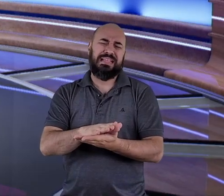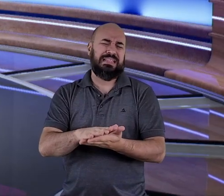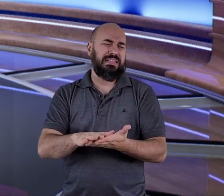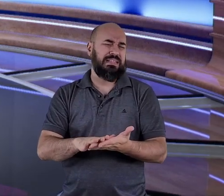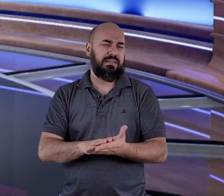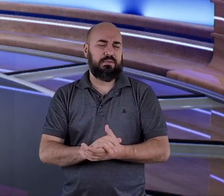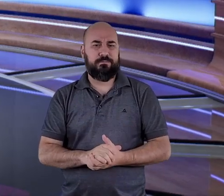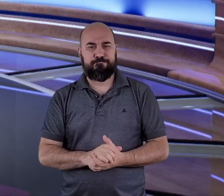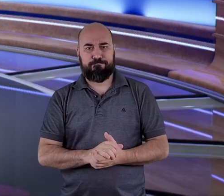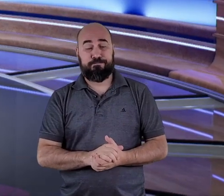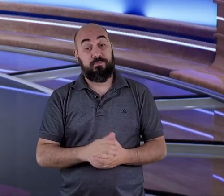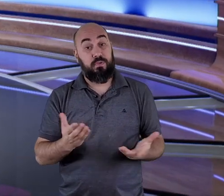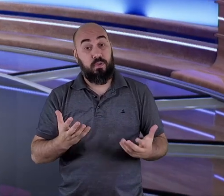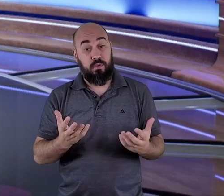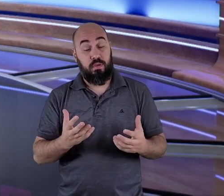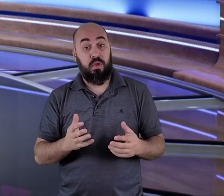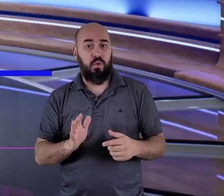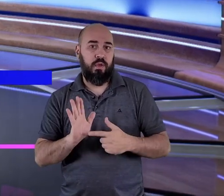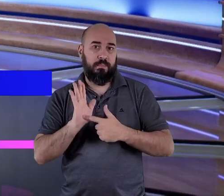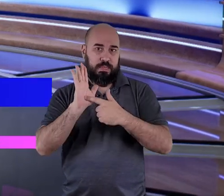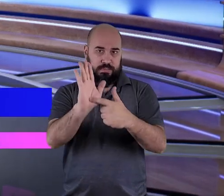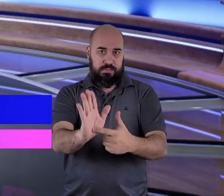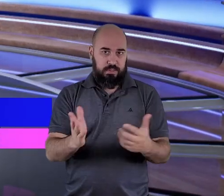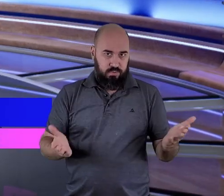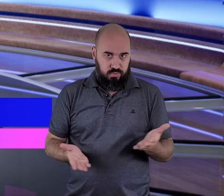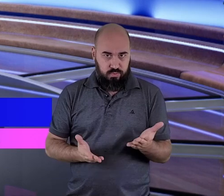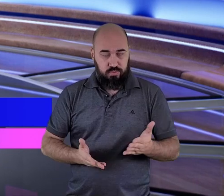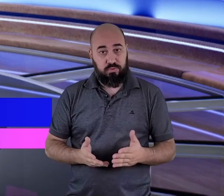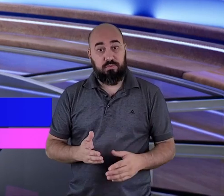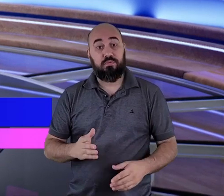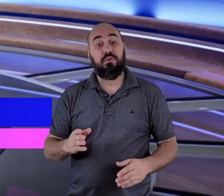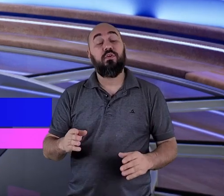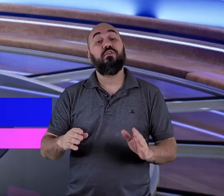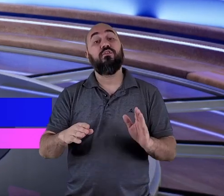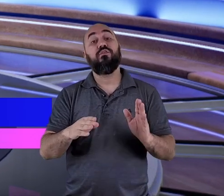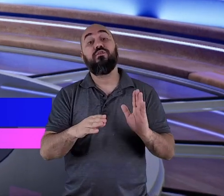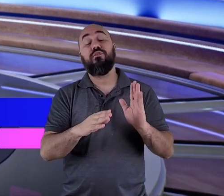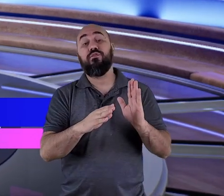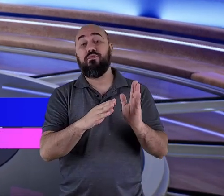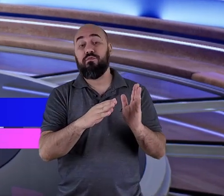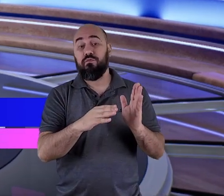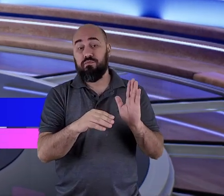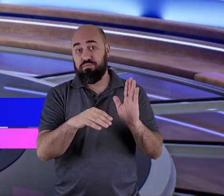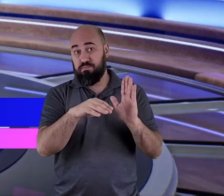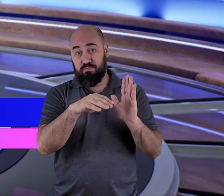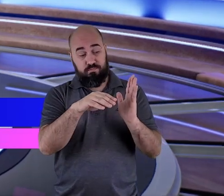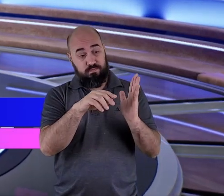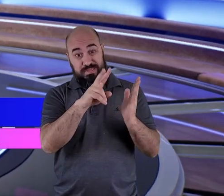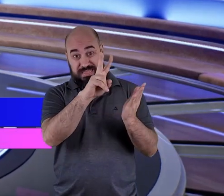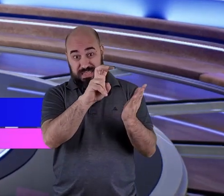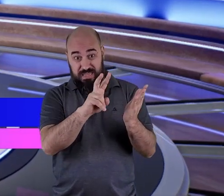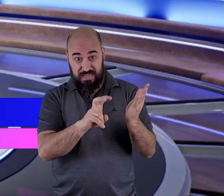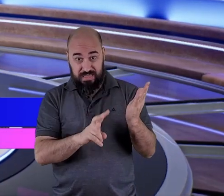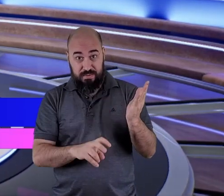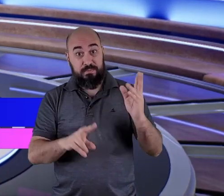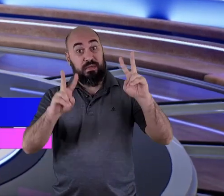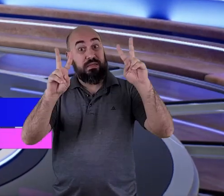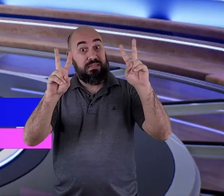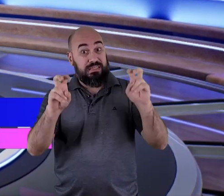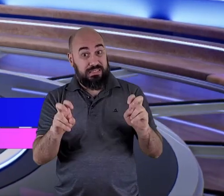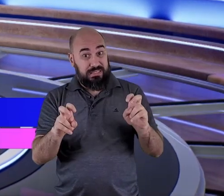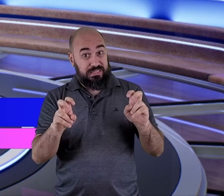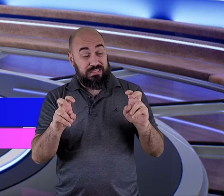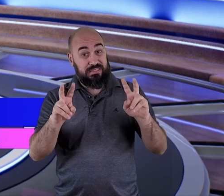hoje a série de estudos A Cura do Pecado. São 15 temas baseados na palavra de